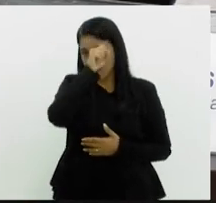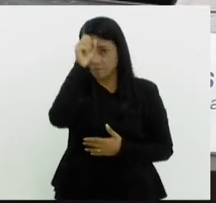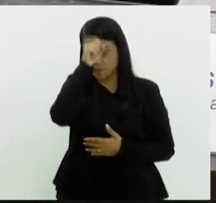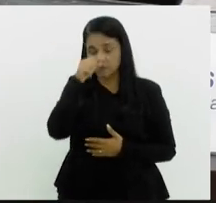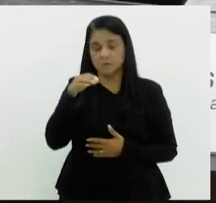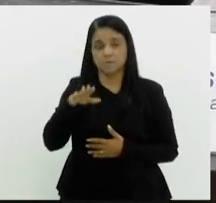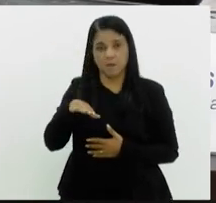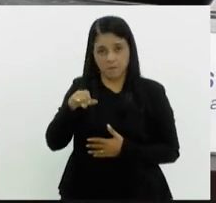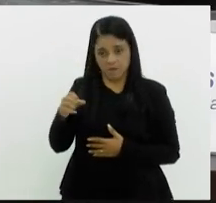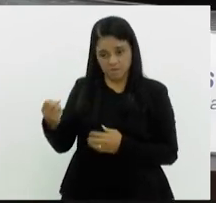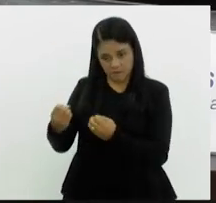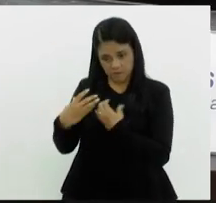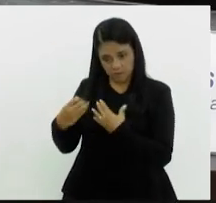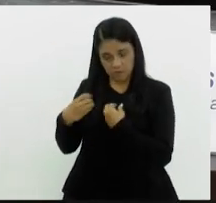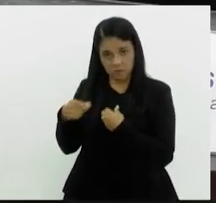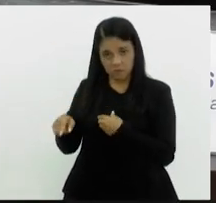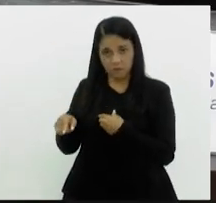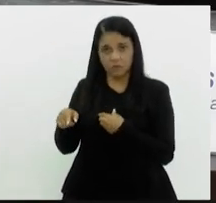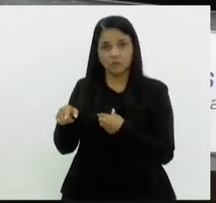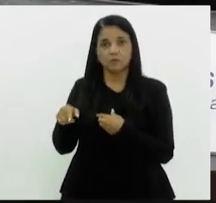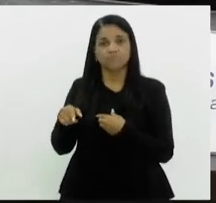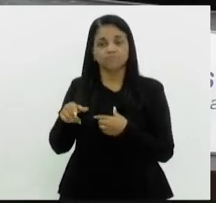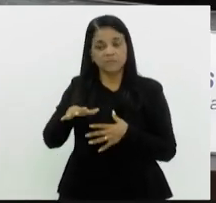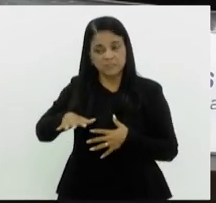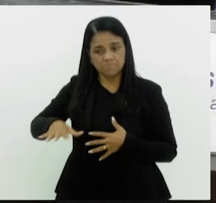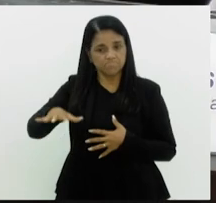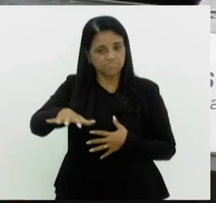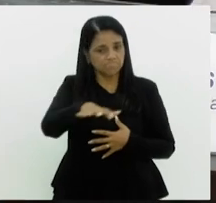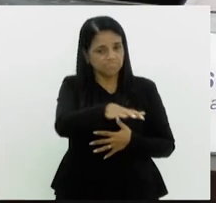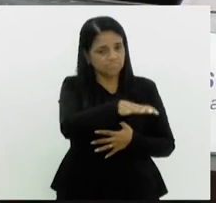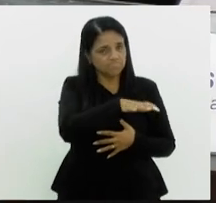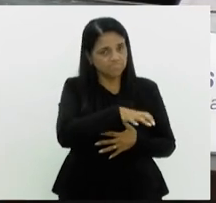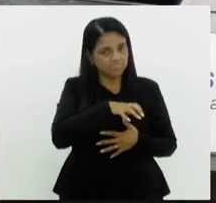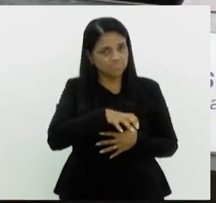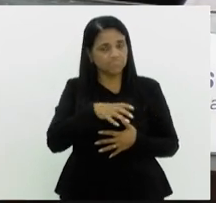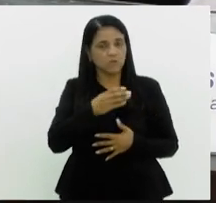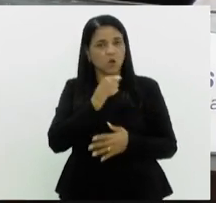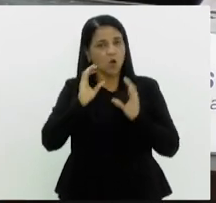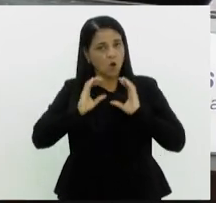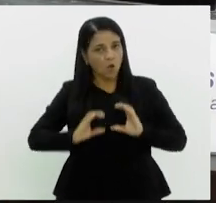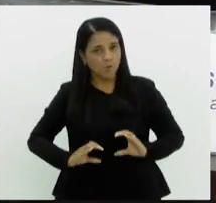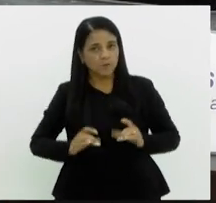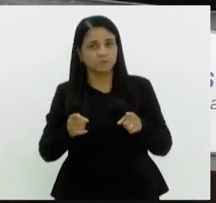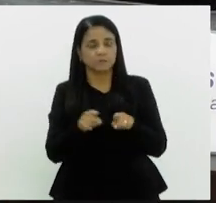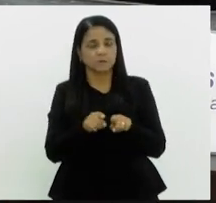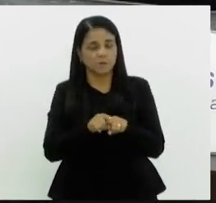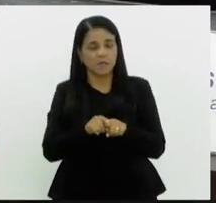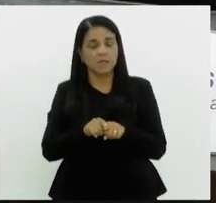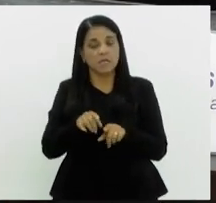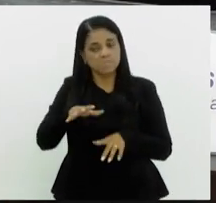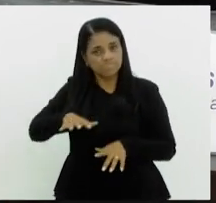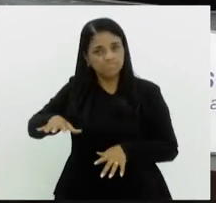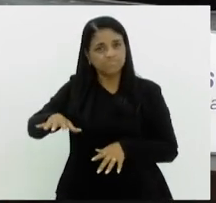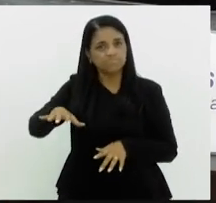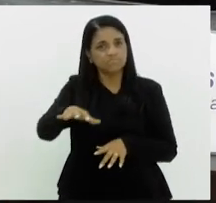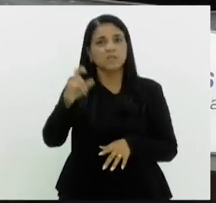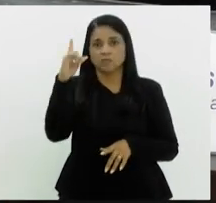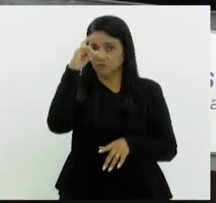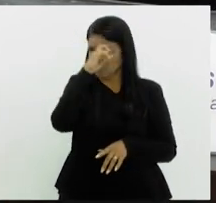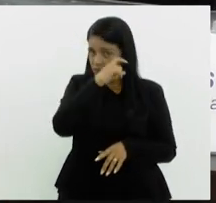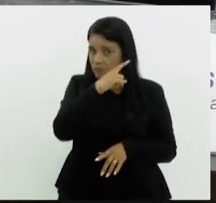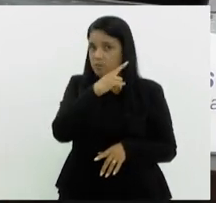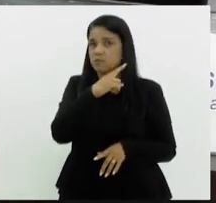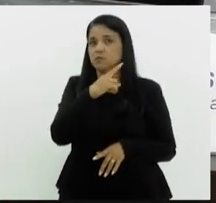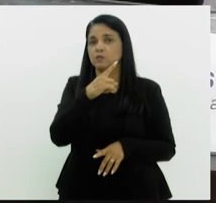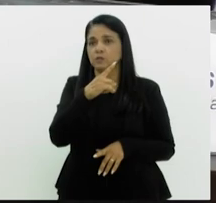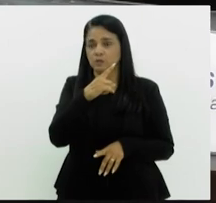transitar e saber me situar em todos os meios, que a gente sabe que a gente, sendo negro, é muito difícil, muito complicado, ainda